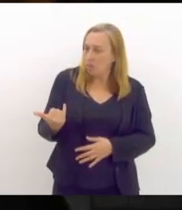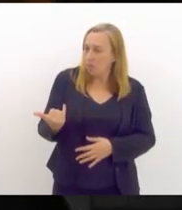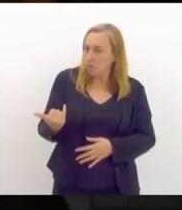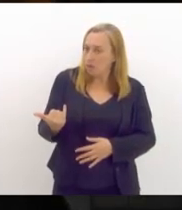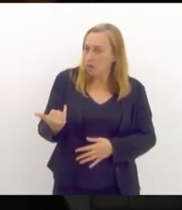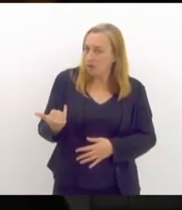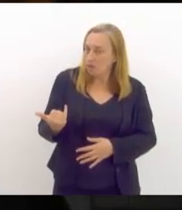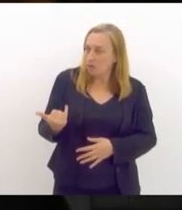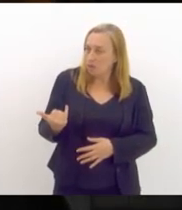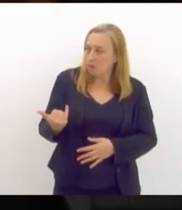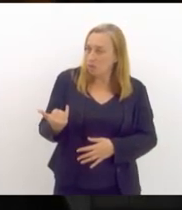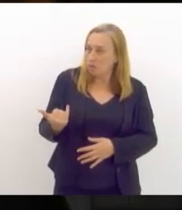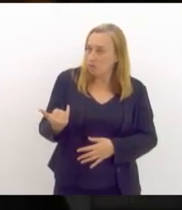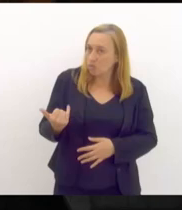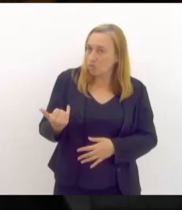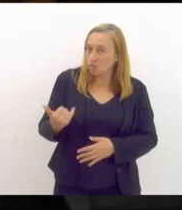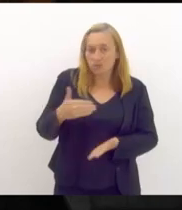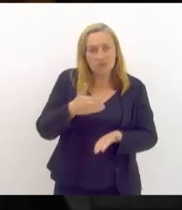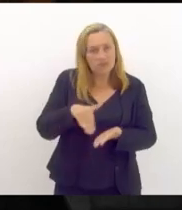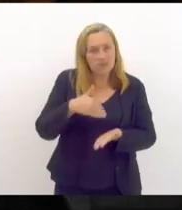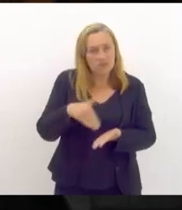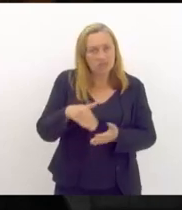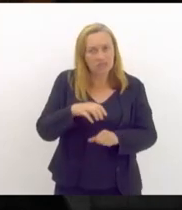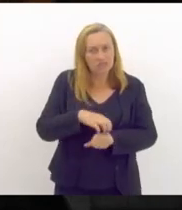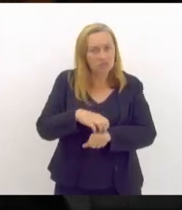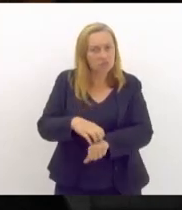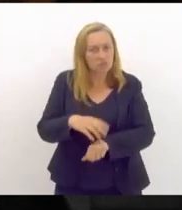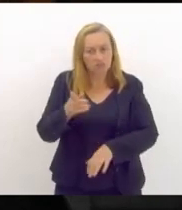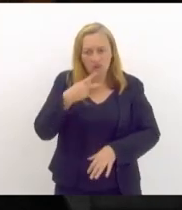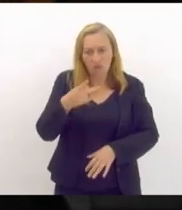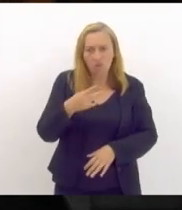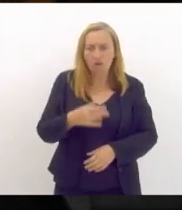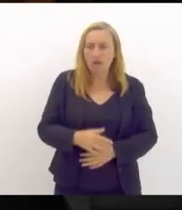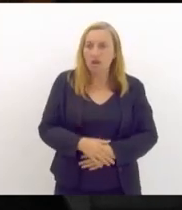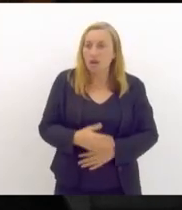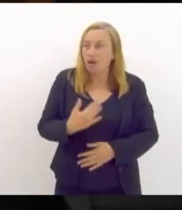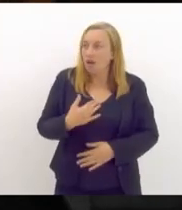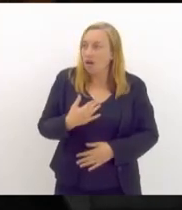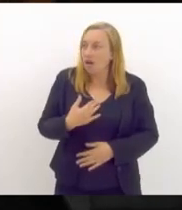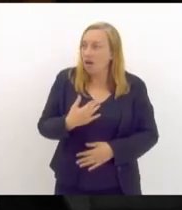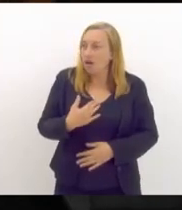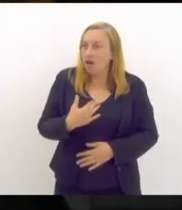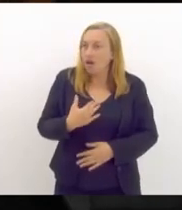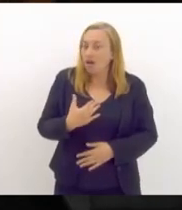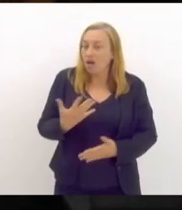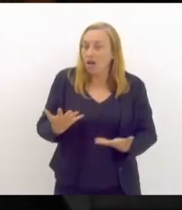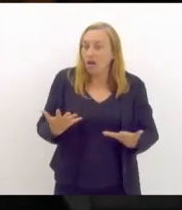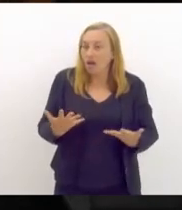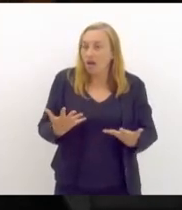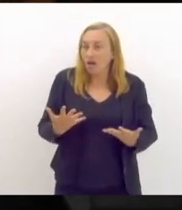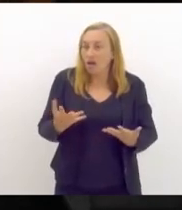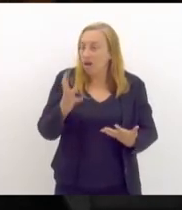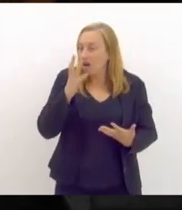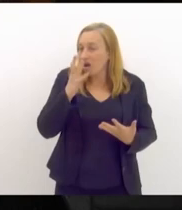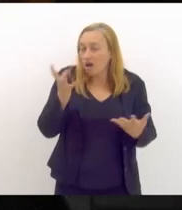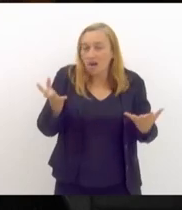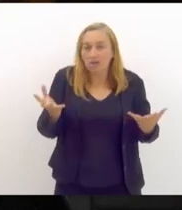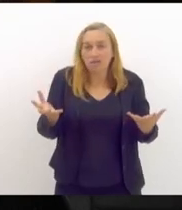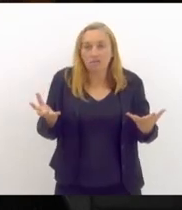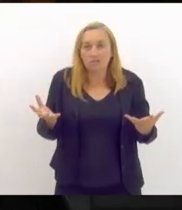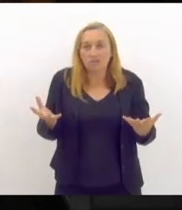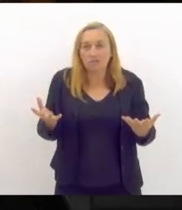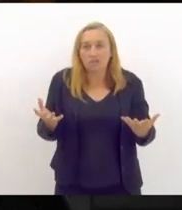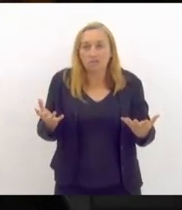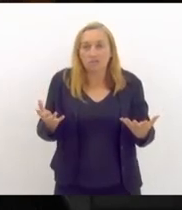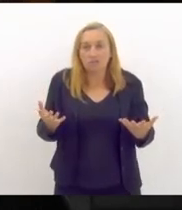o que o que o nosso secretário de transporte Washington Reis falou eu fiquei uma luz no final do túnel né